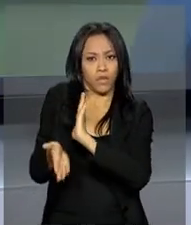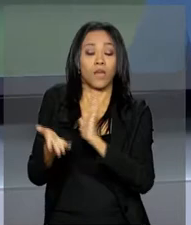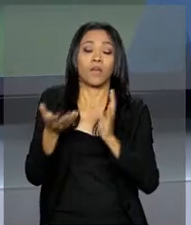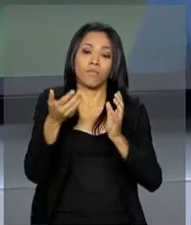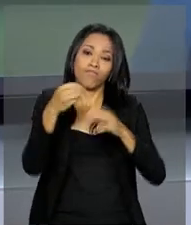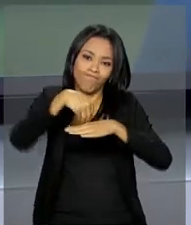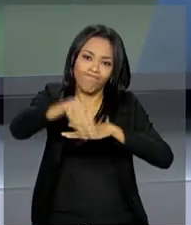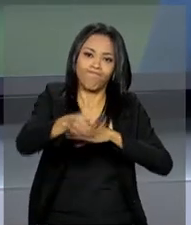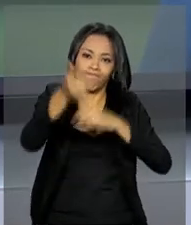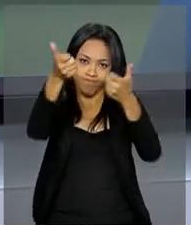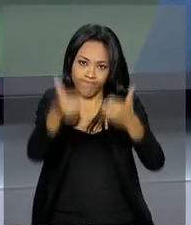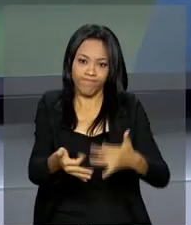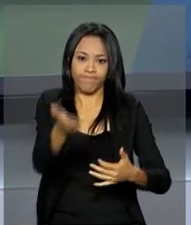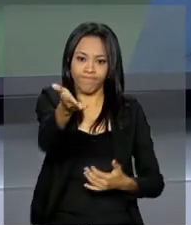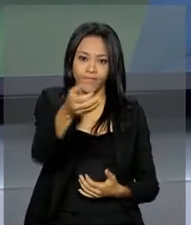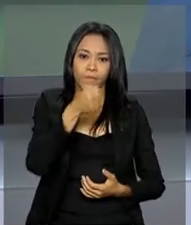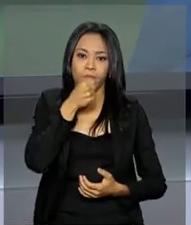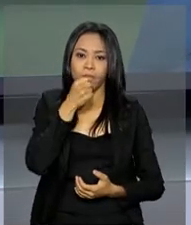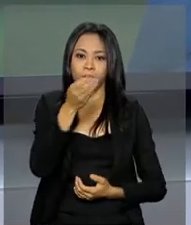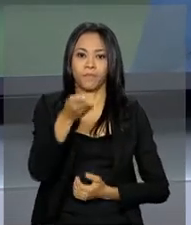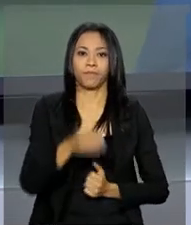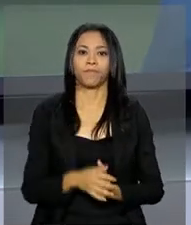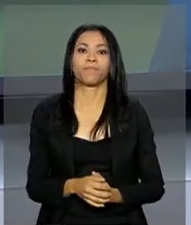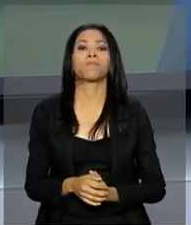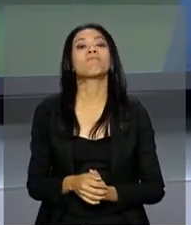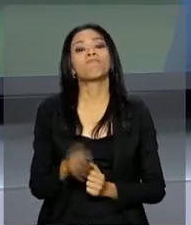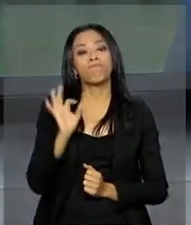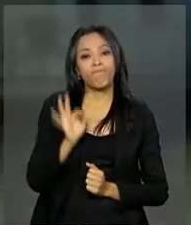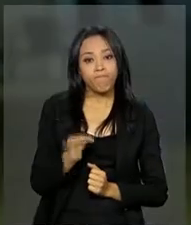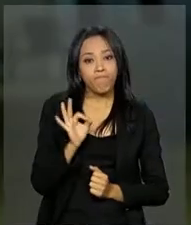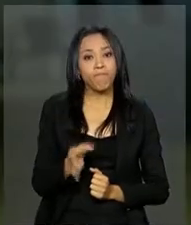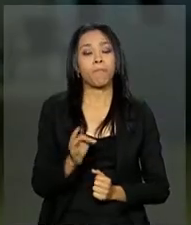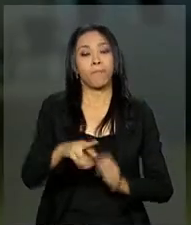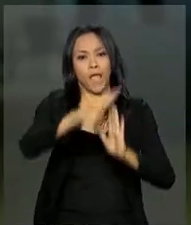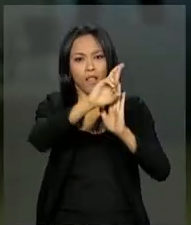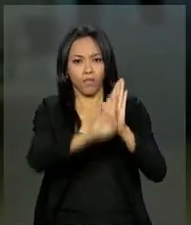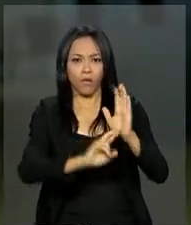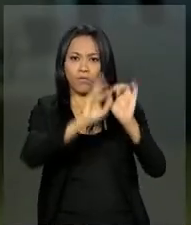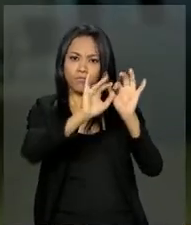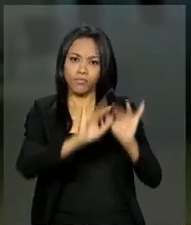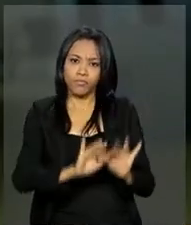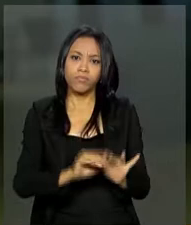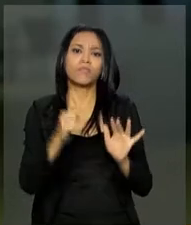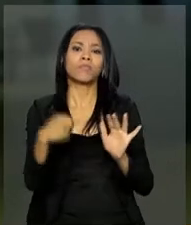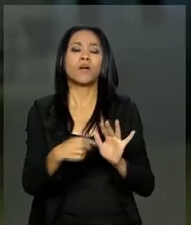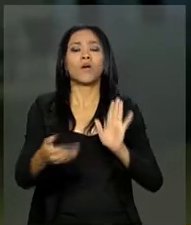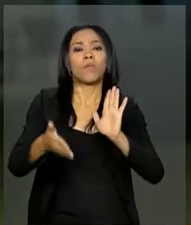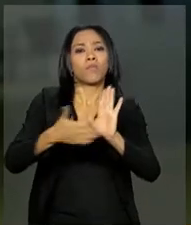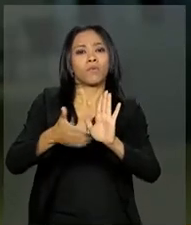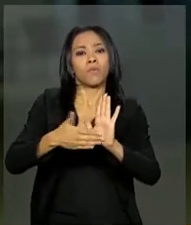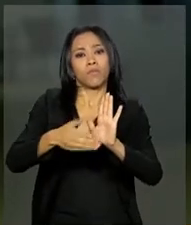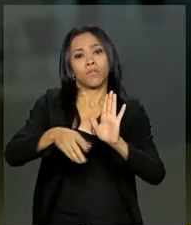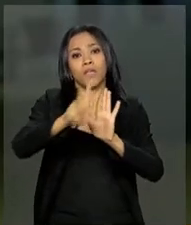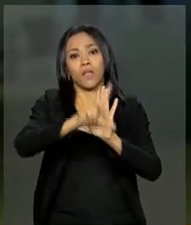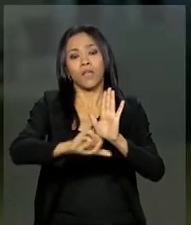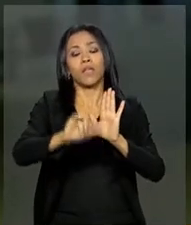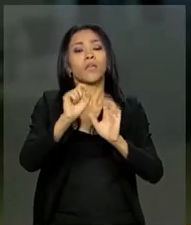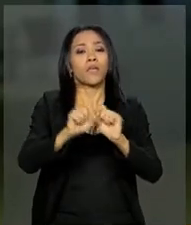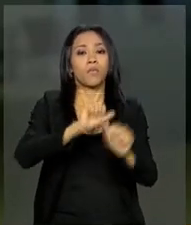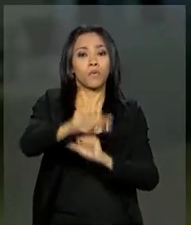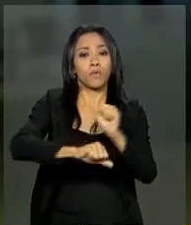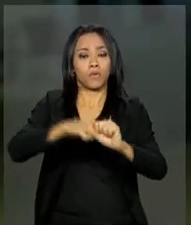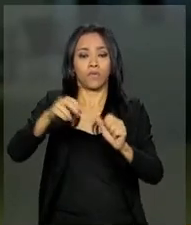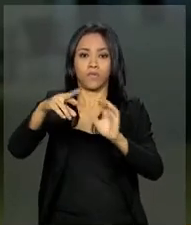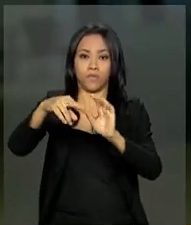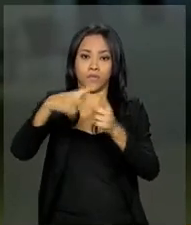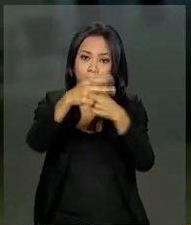sobre esse assunto. Oi, João Pedro. Oi, Leandro, exatamente. O relatório sobre o projeto de lei que moderniza a legislação trabalhista brasileira,